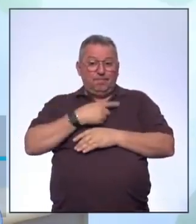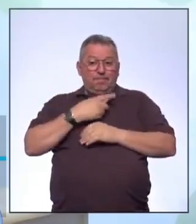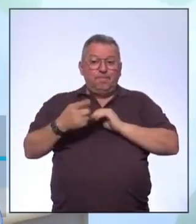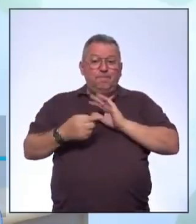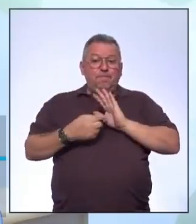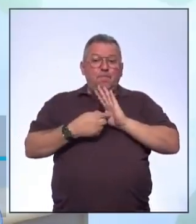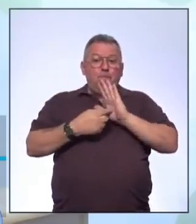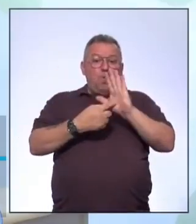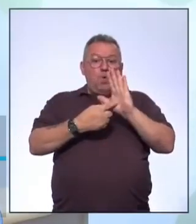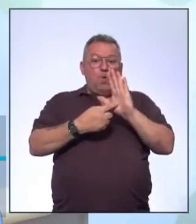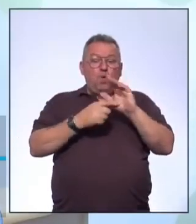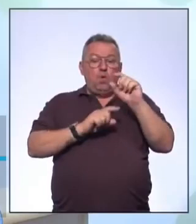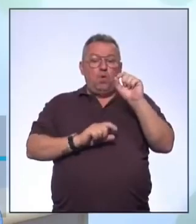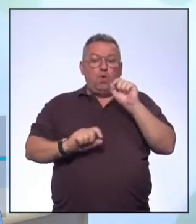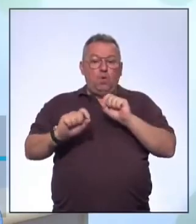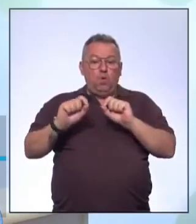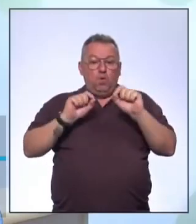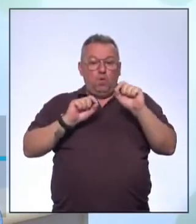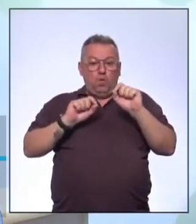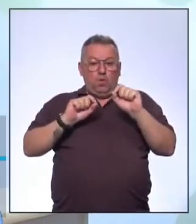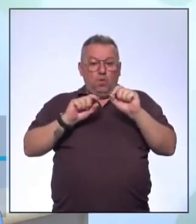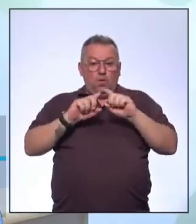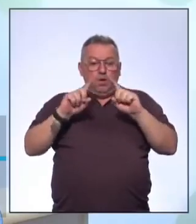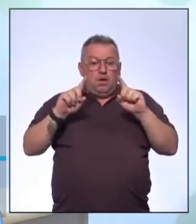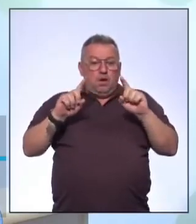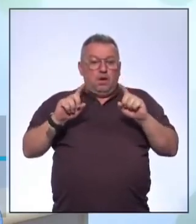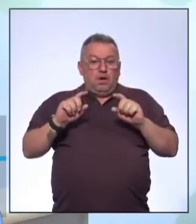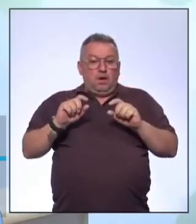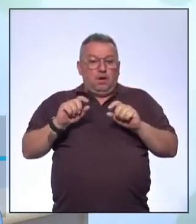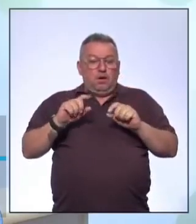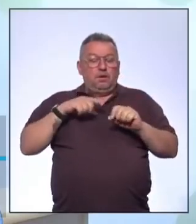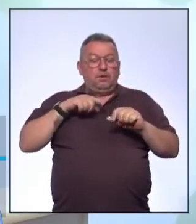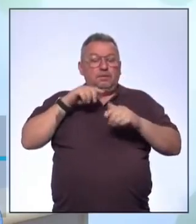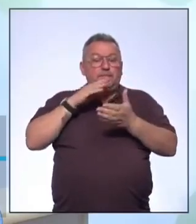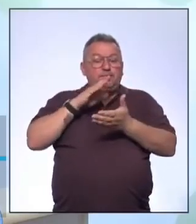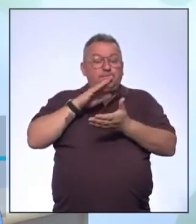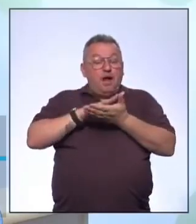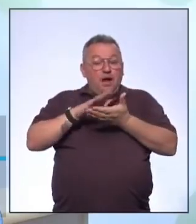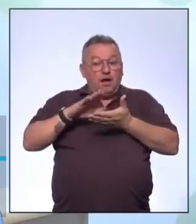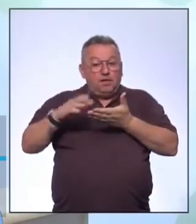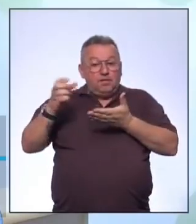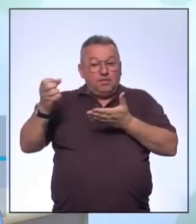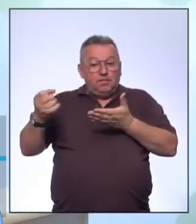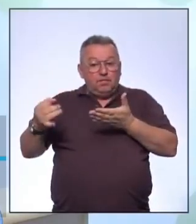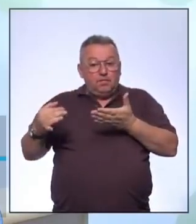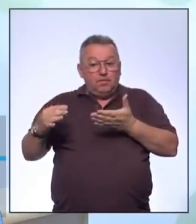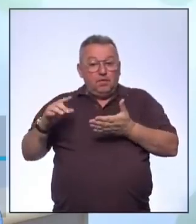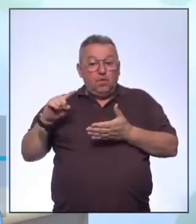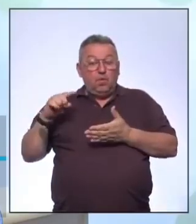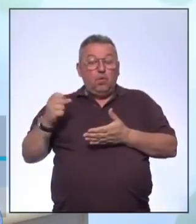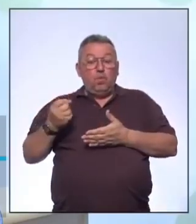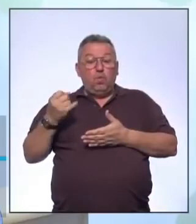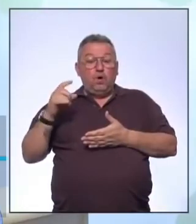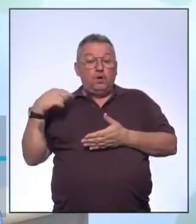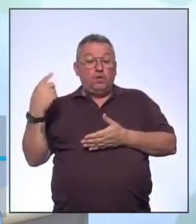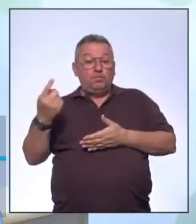mostrando aí, na medida do possível, essas atividades, o quanto os nossos estudantes